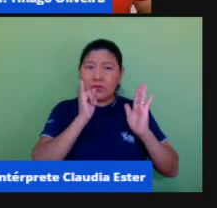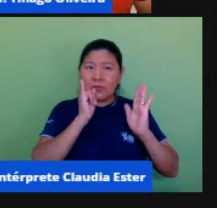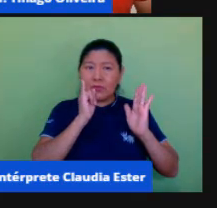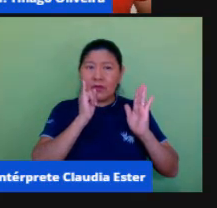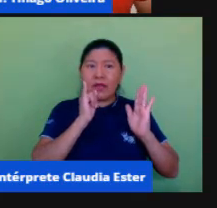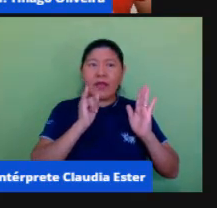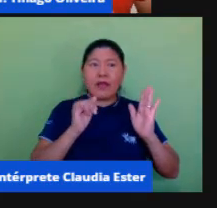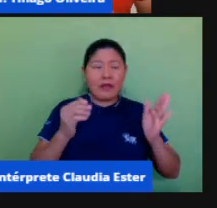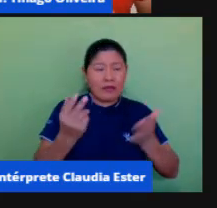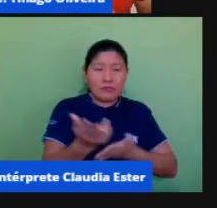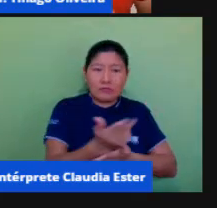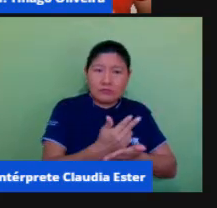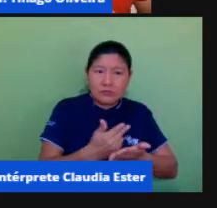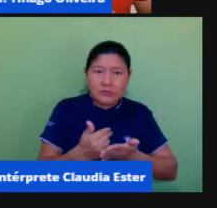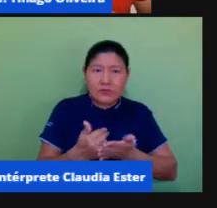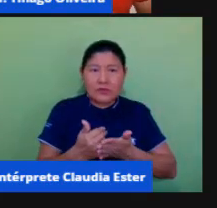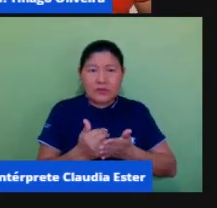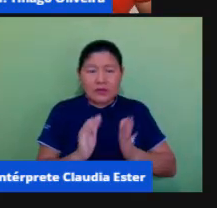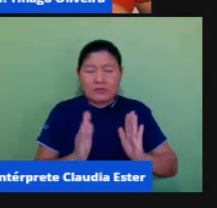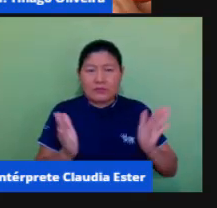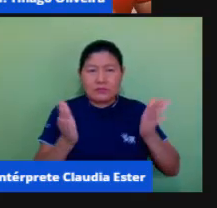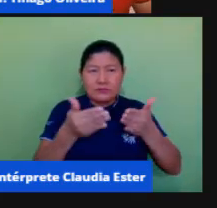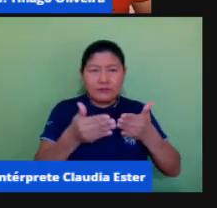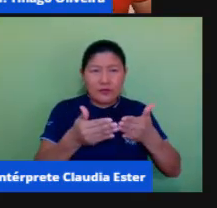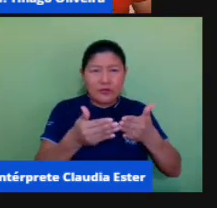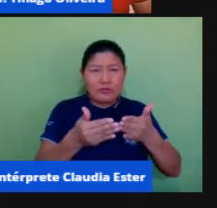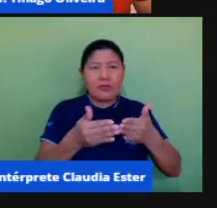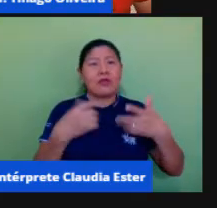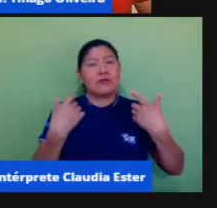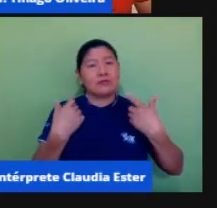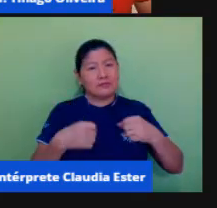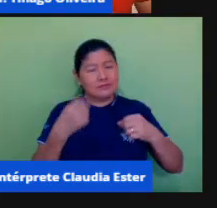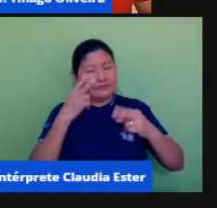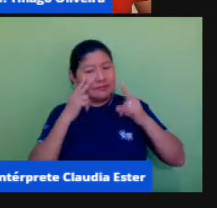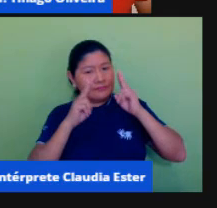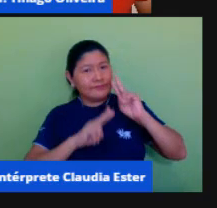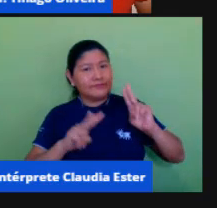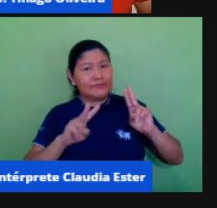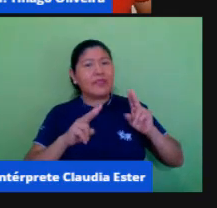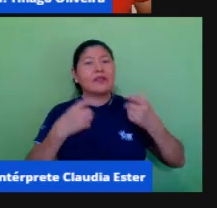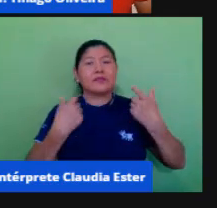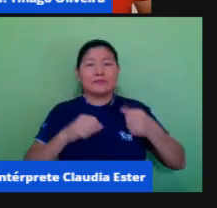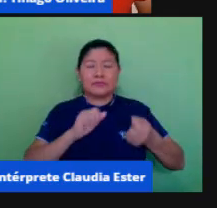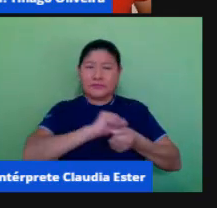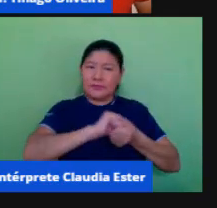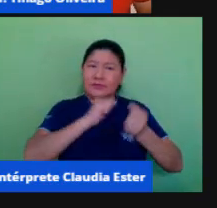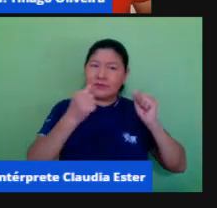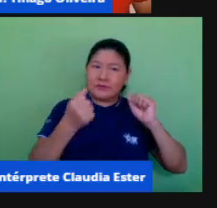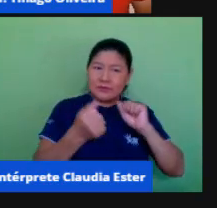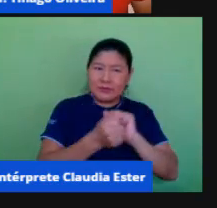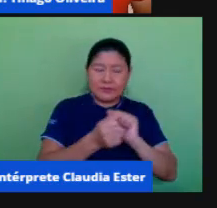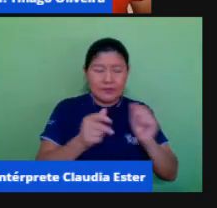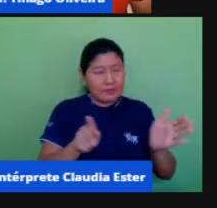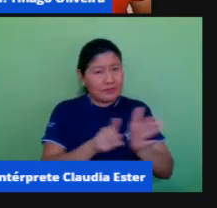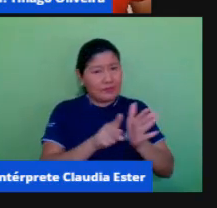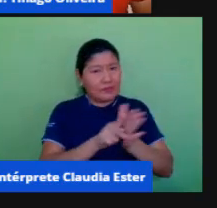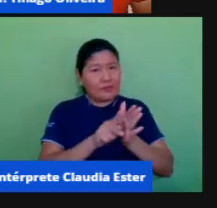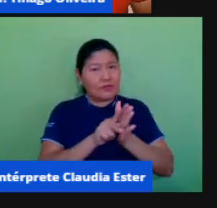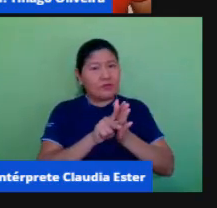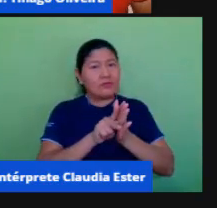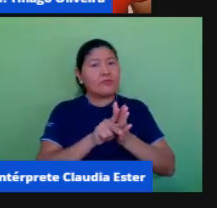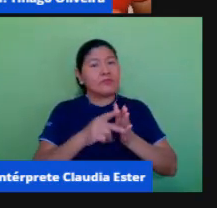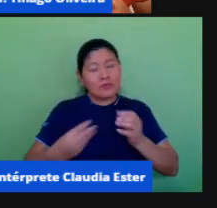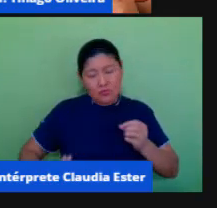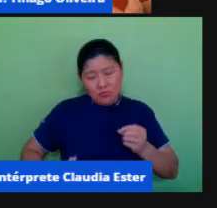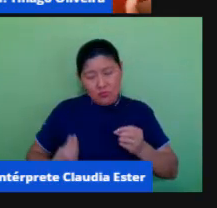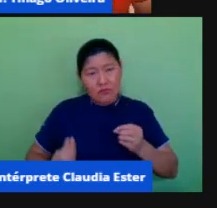a percorrer. Então, assim, e a gente precisa adaptar a nossa realidade, né? Porque se a gente não adaptar a